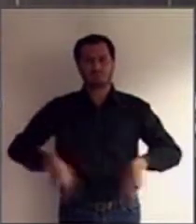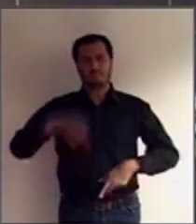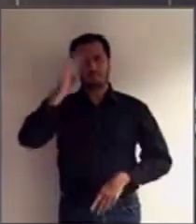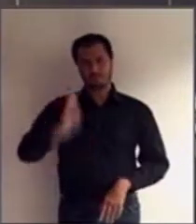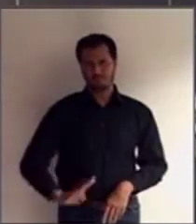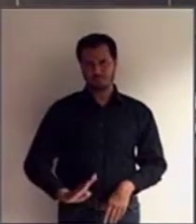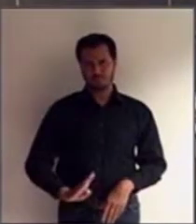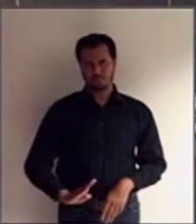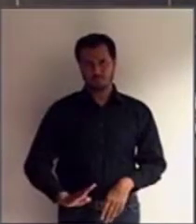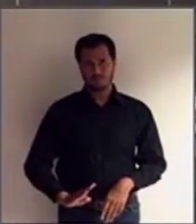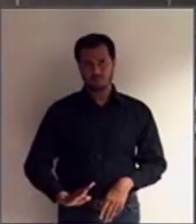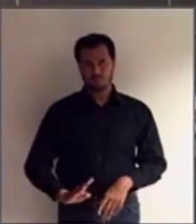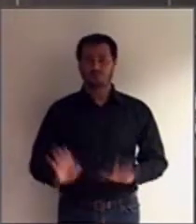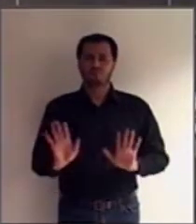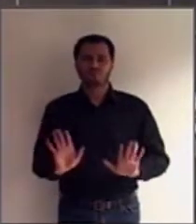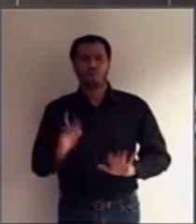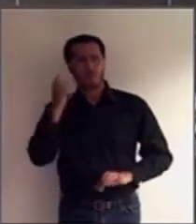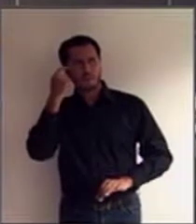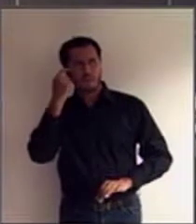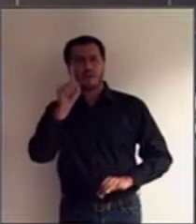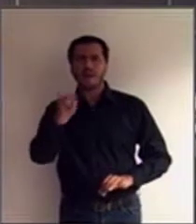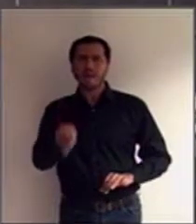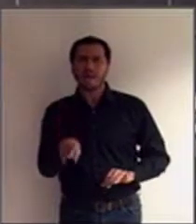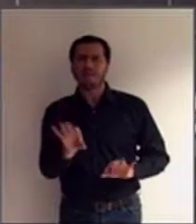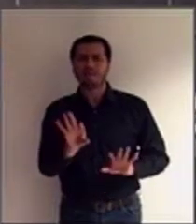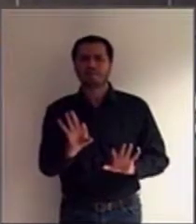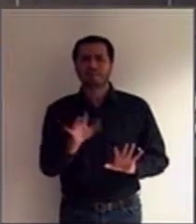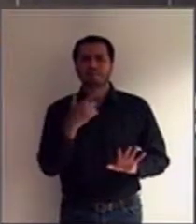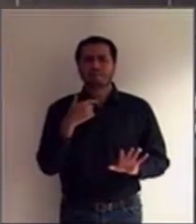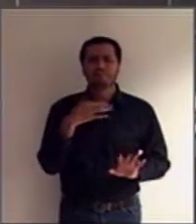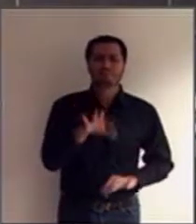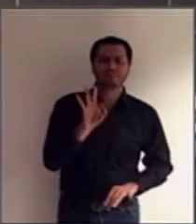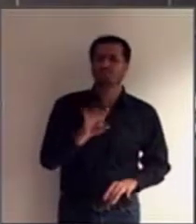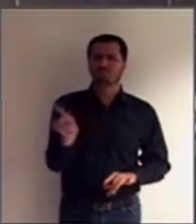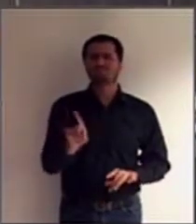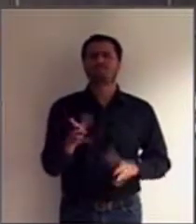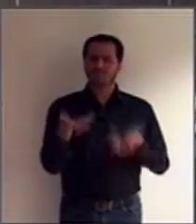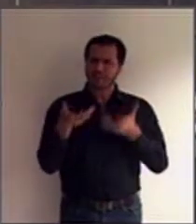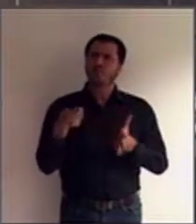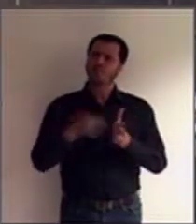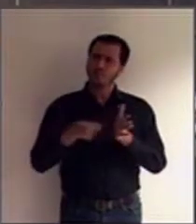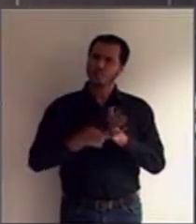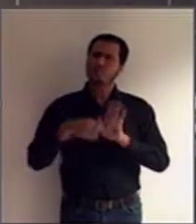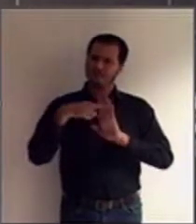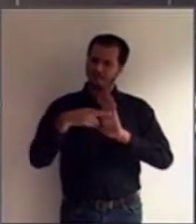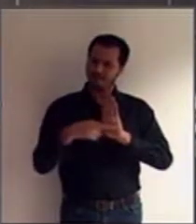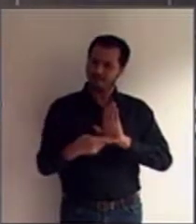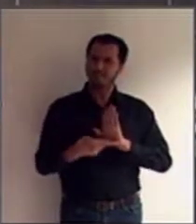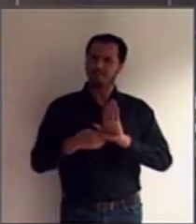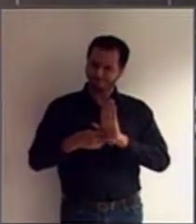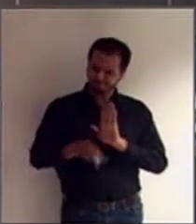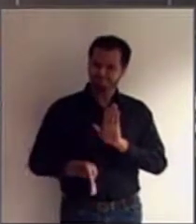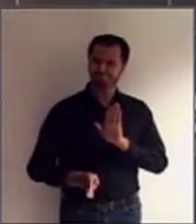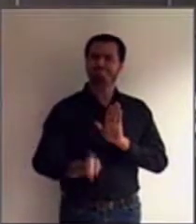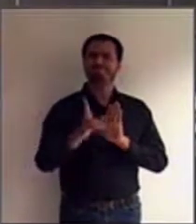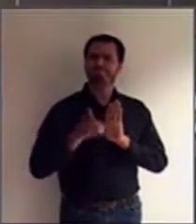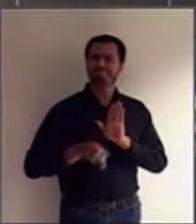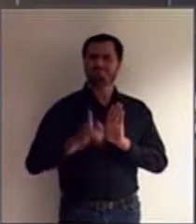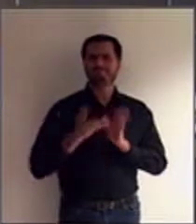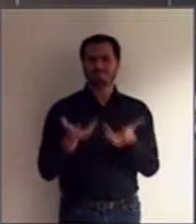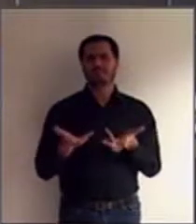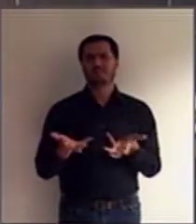existente no nosso ordenamento jurídico e que é, de fato, muito pouco usada. A